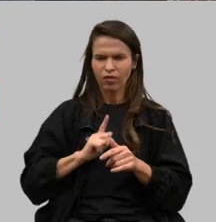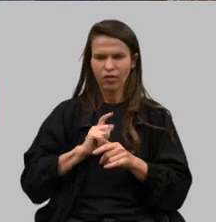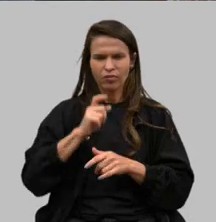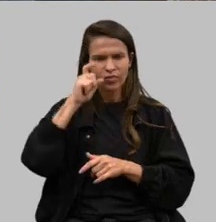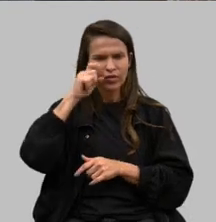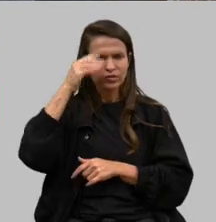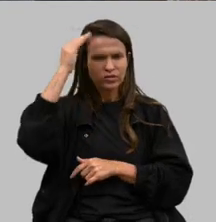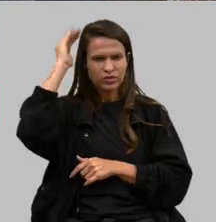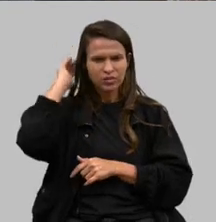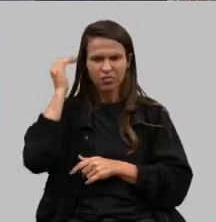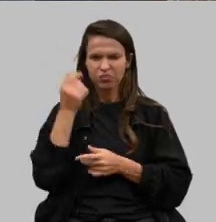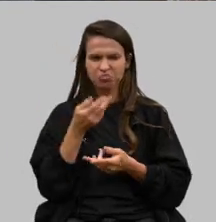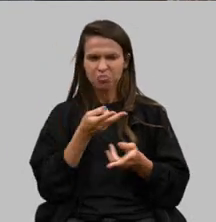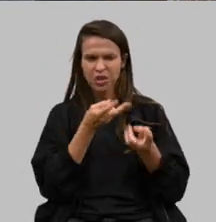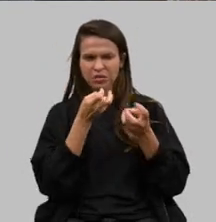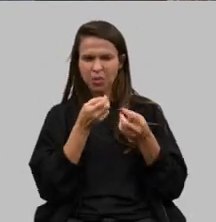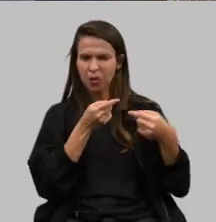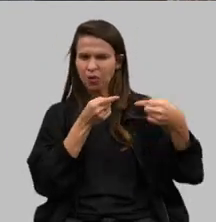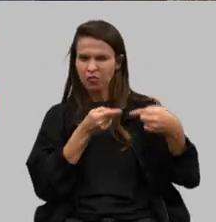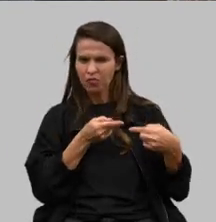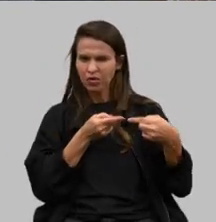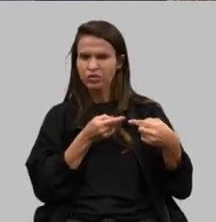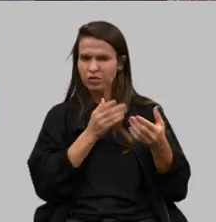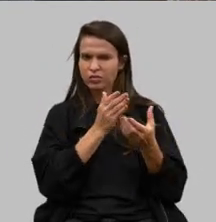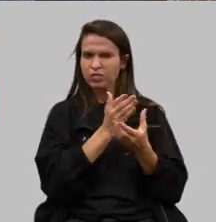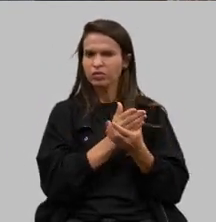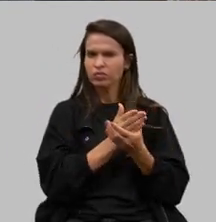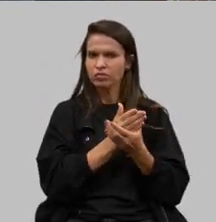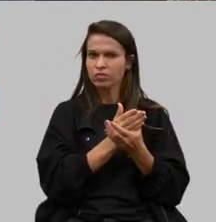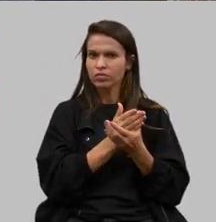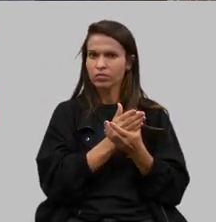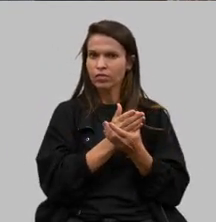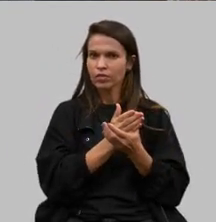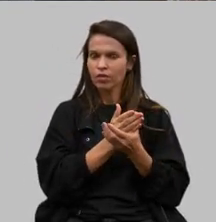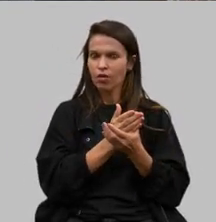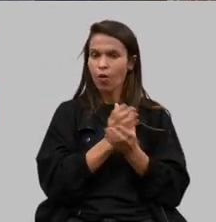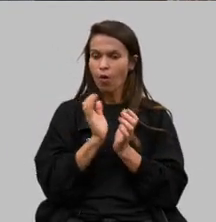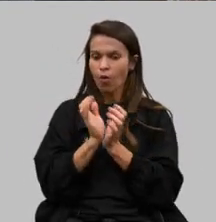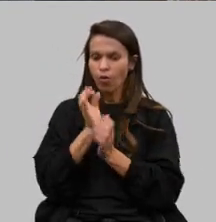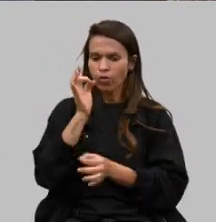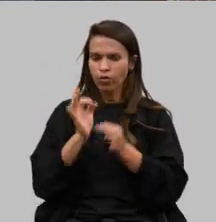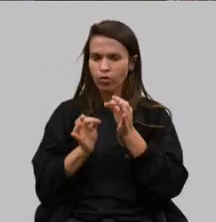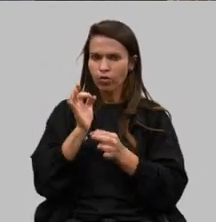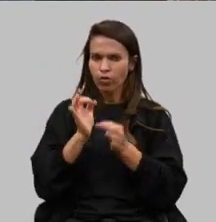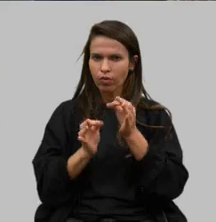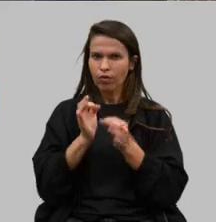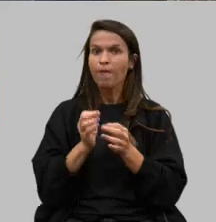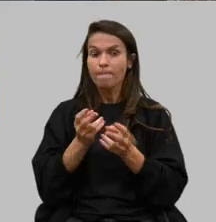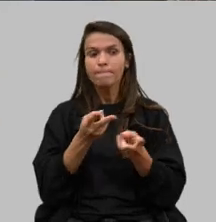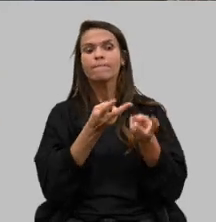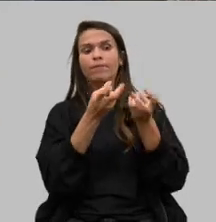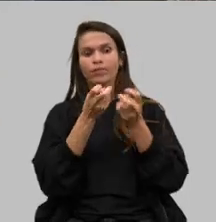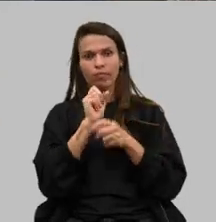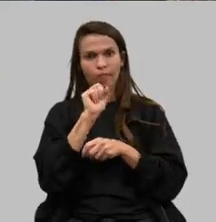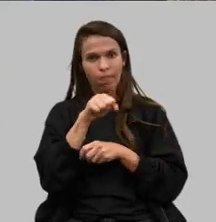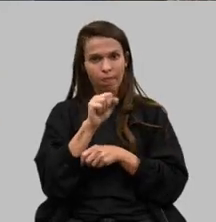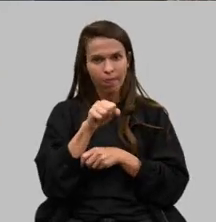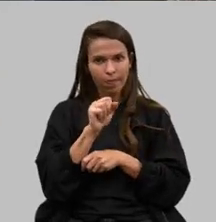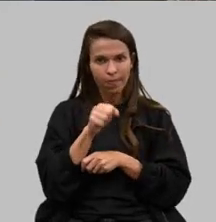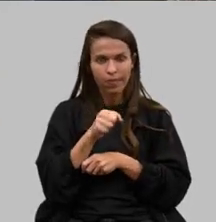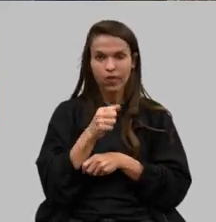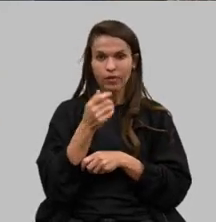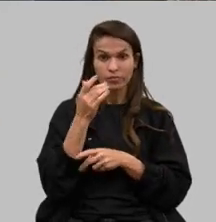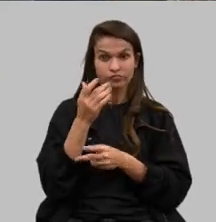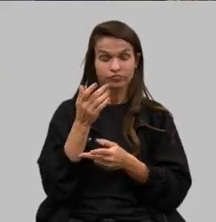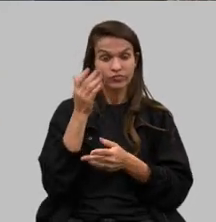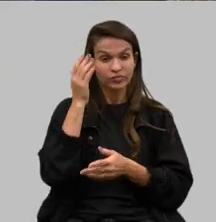processo eh pareceres jurídicos viram os primeiros viram eu tô tô que eu não vou ler presidente que eu sei que o senhor vai pedir para